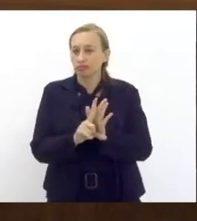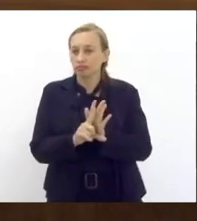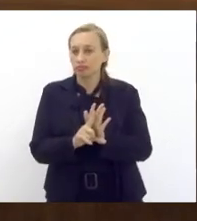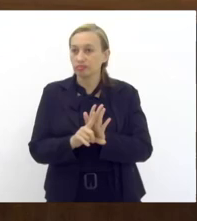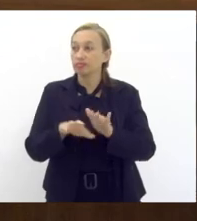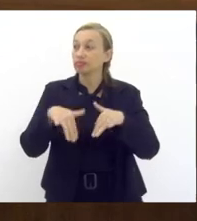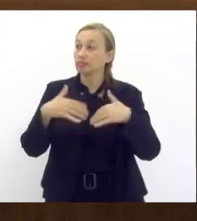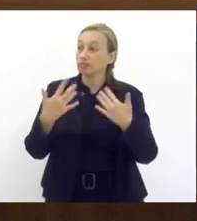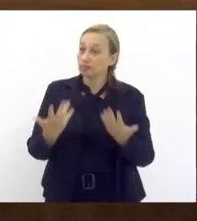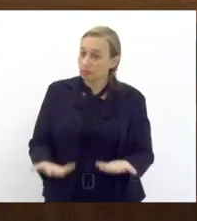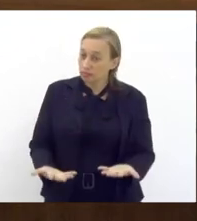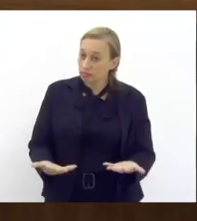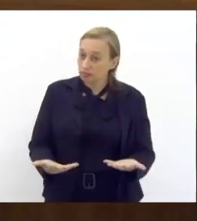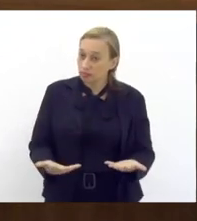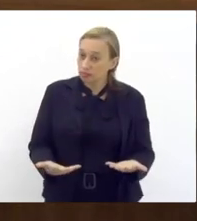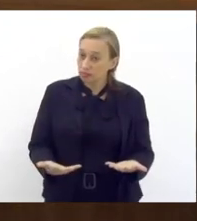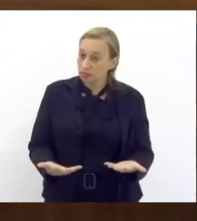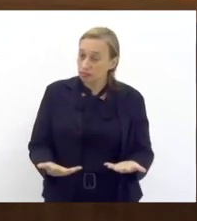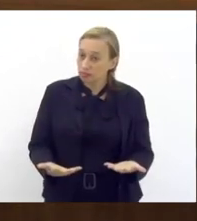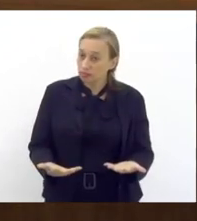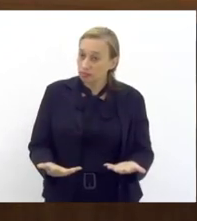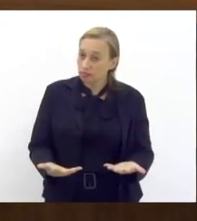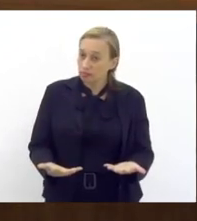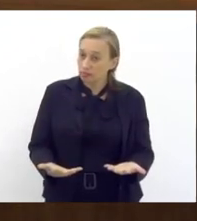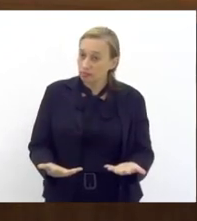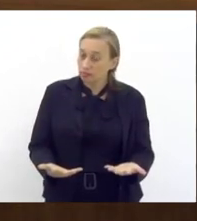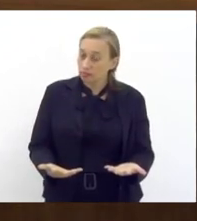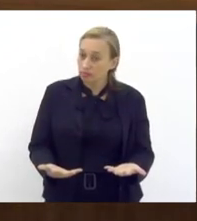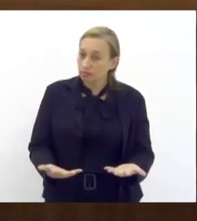Então, mais uma vez,